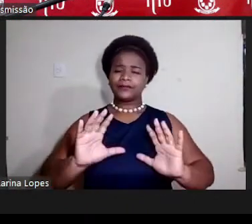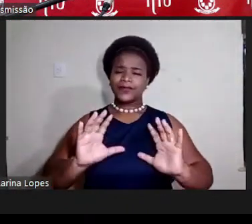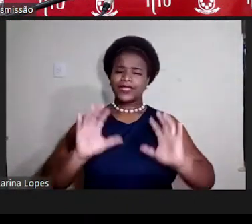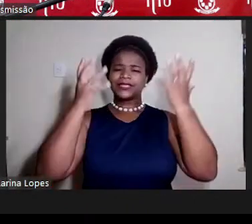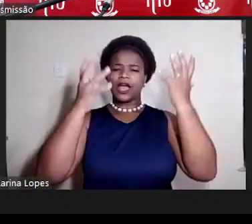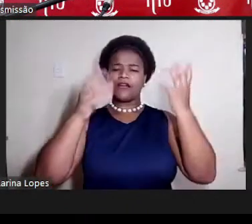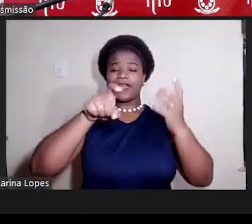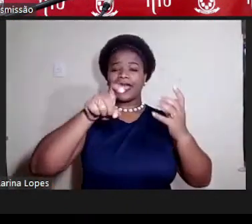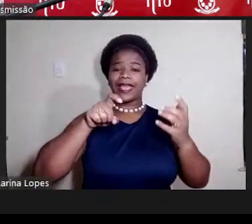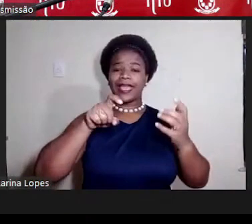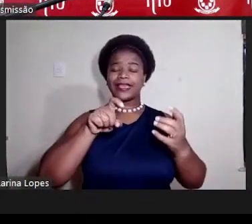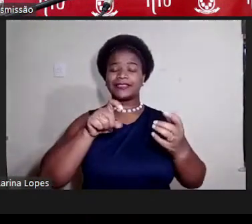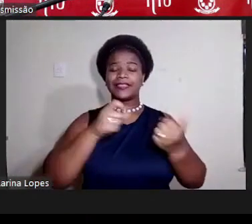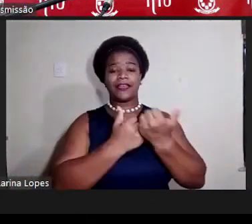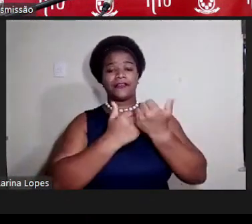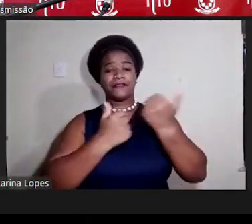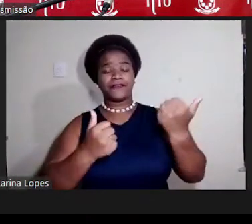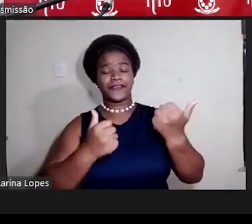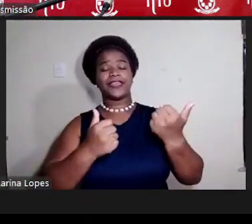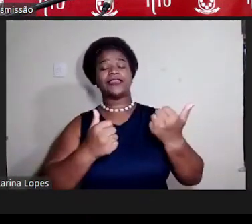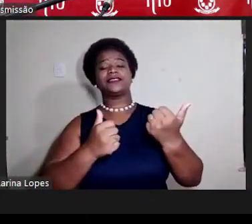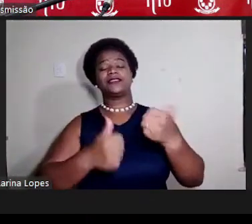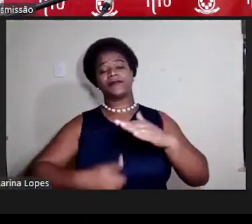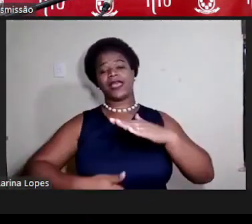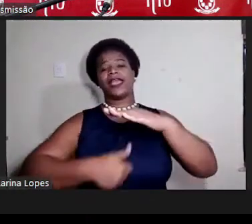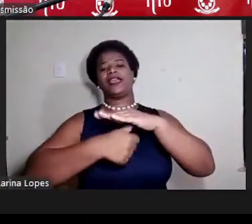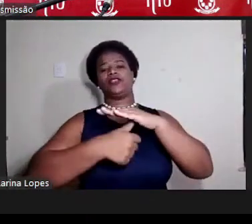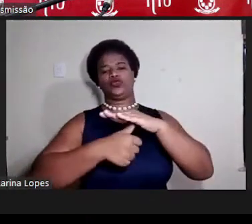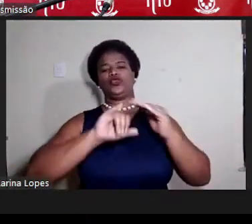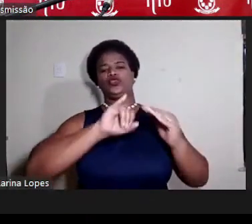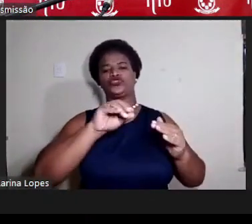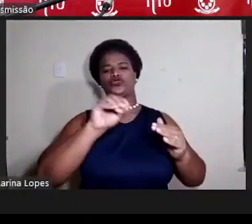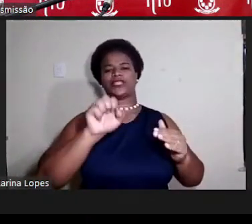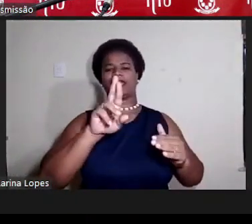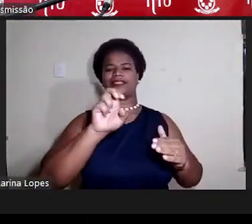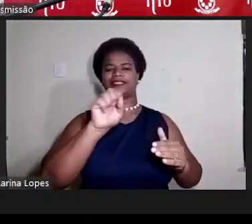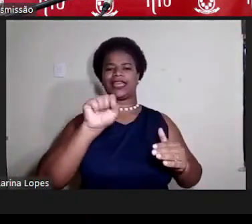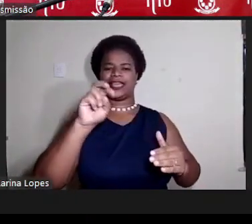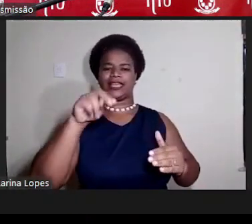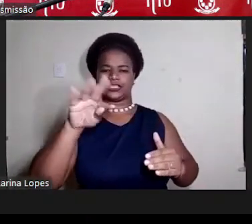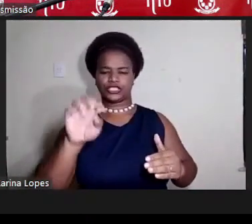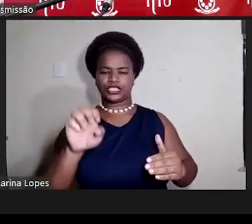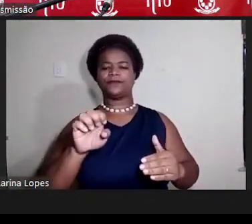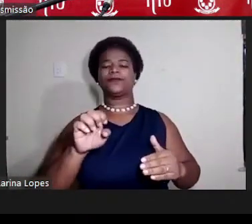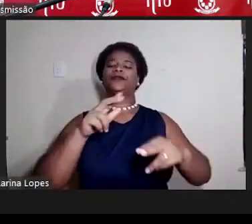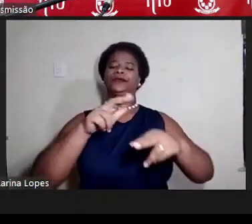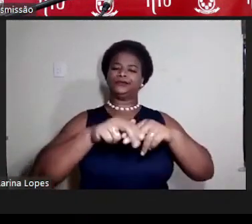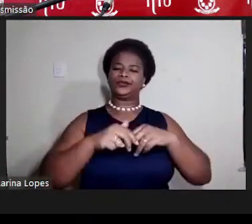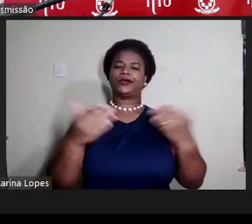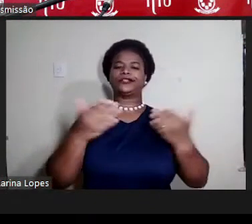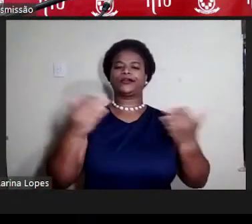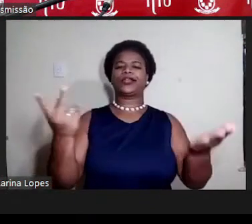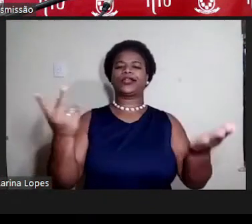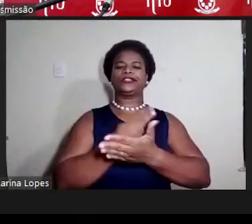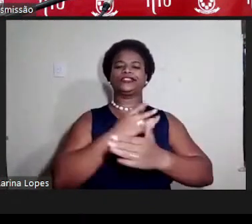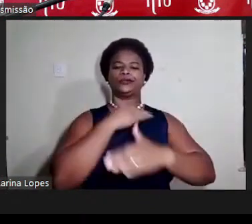ex-vice-reitor José Zende, primeira vice de caso genocida em nossa cidade.